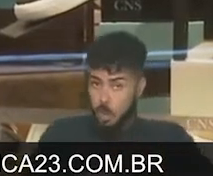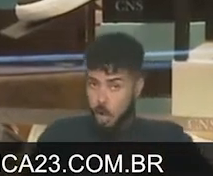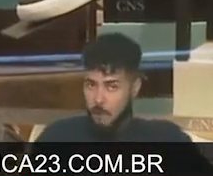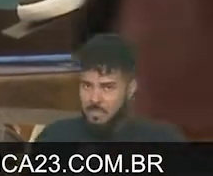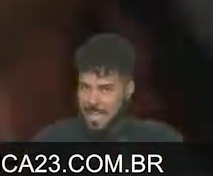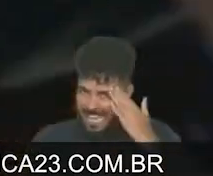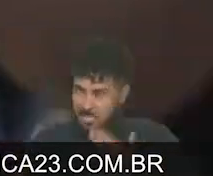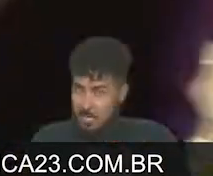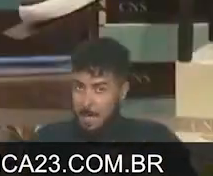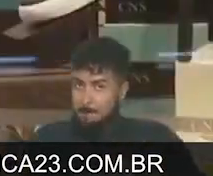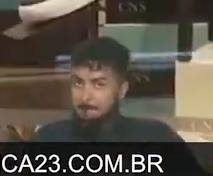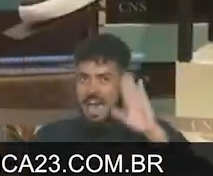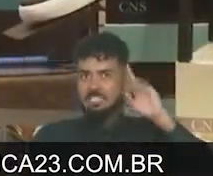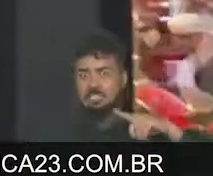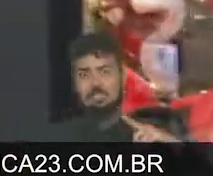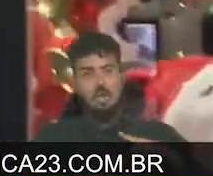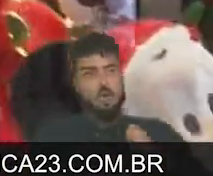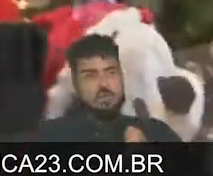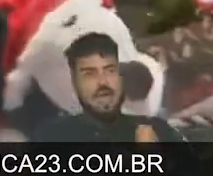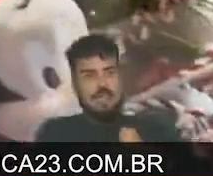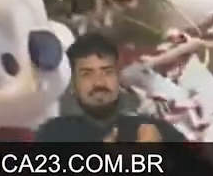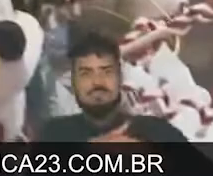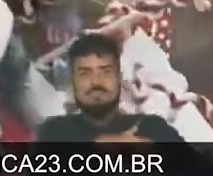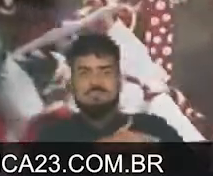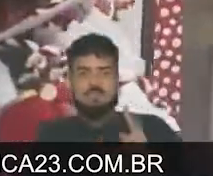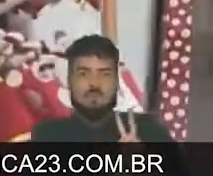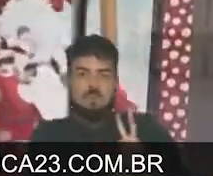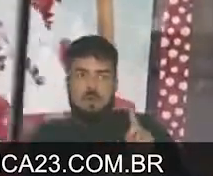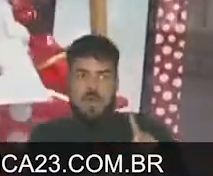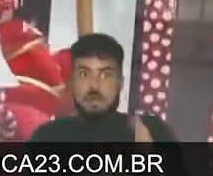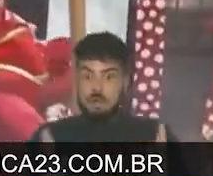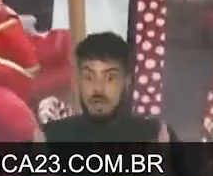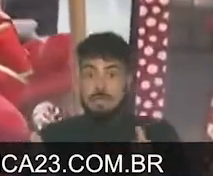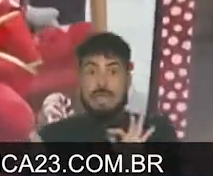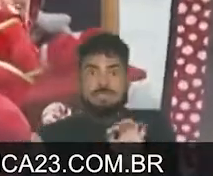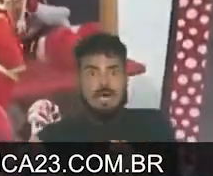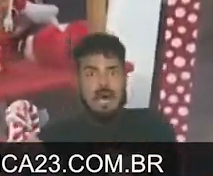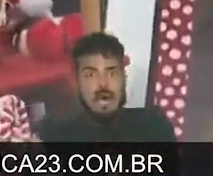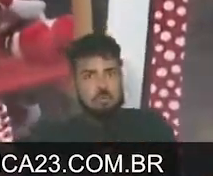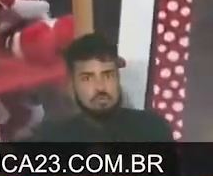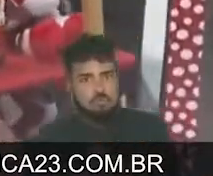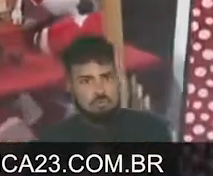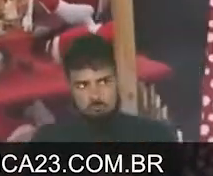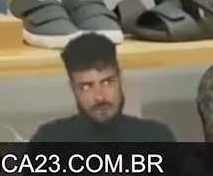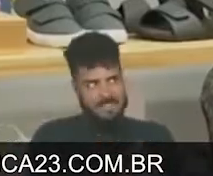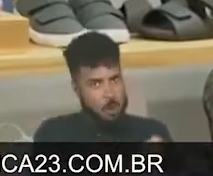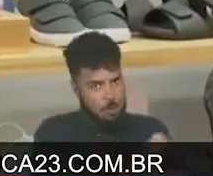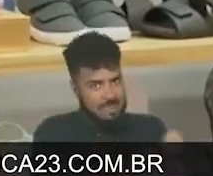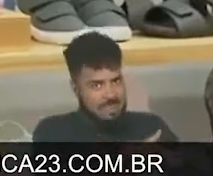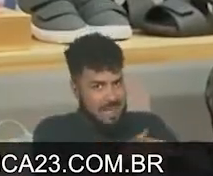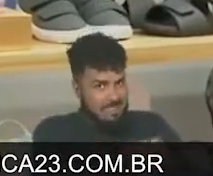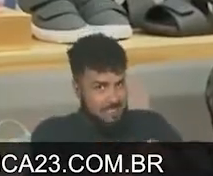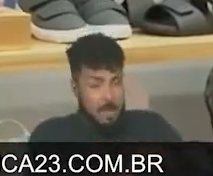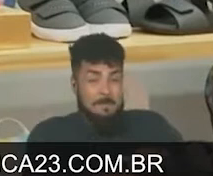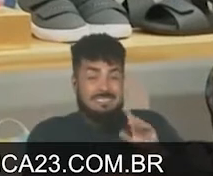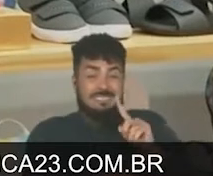maior contratação de trabalhadores temporários em quase uma década. Mais de 100 mil em todo o país. Vamos dobrar,